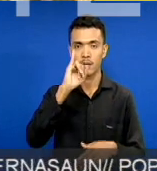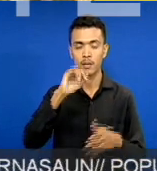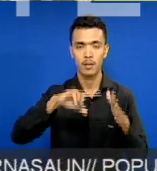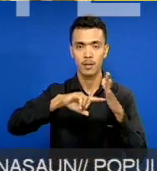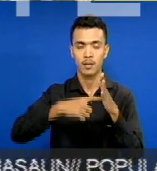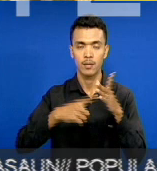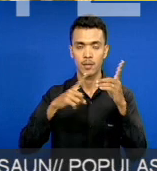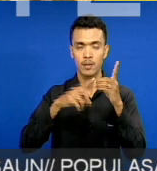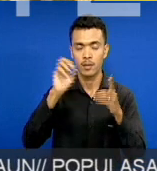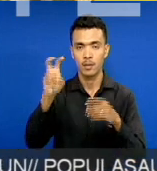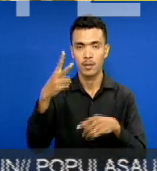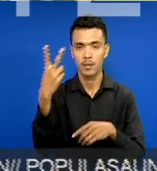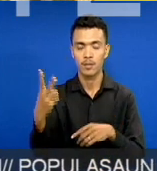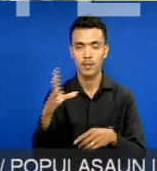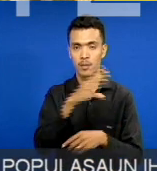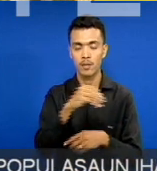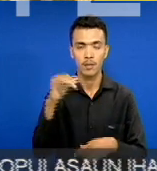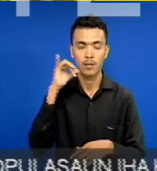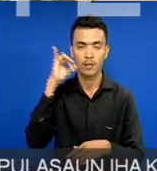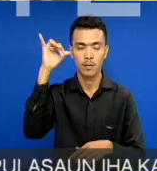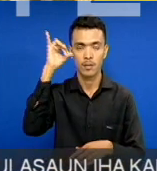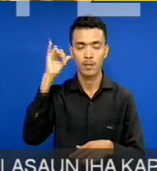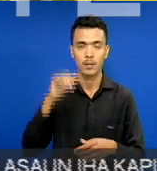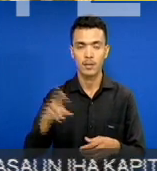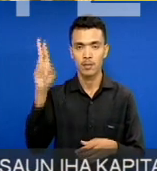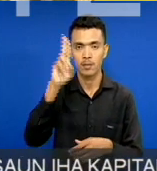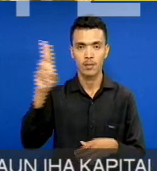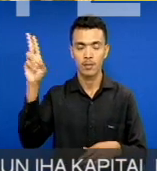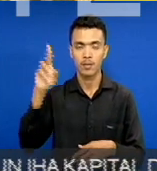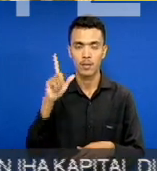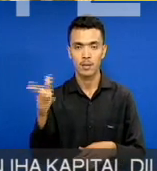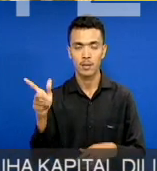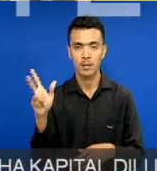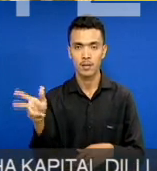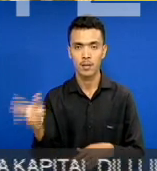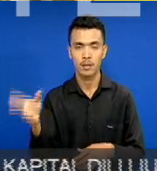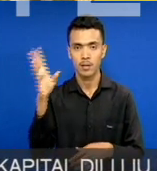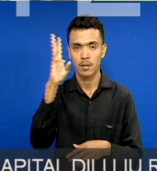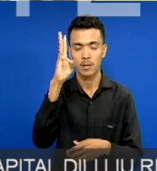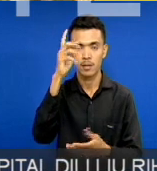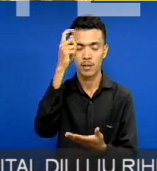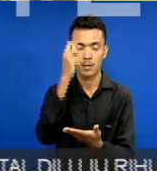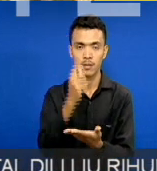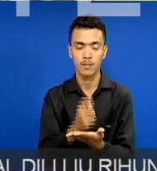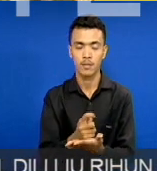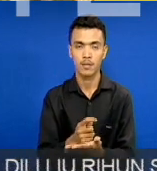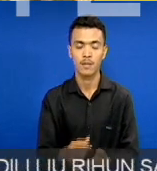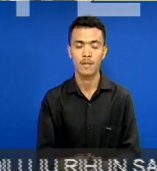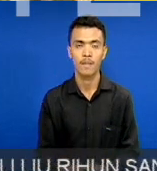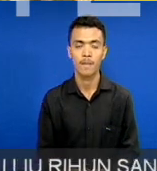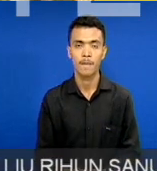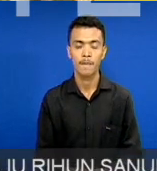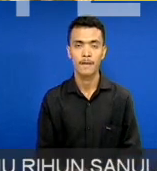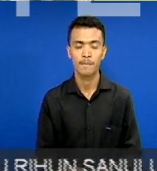12, tomai lorong orcei, ita ne atualiza saune, atinzone 36 tal mil. Agora,